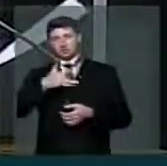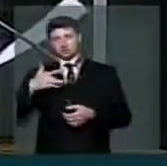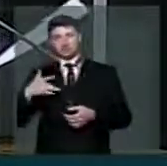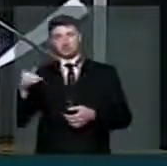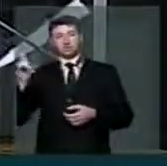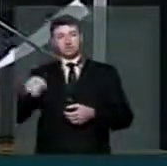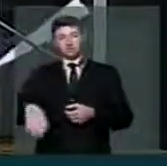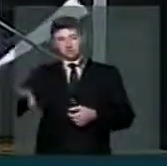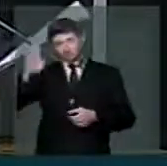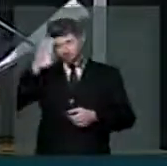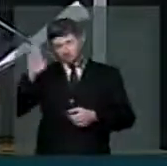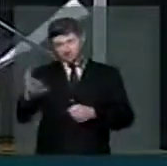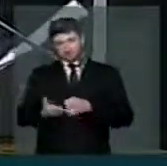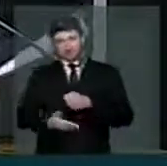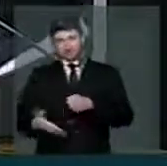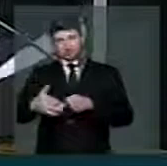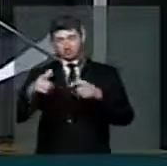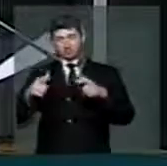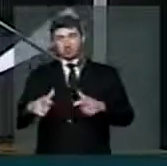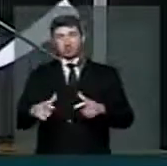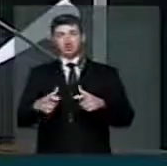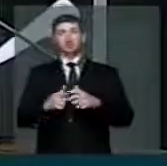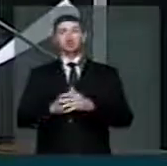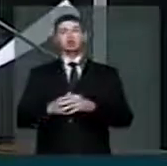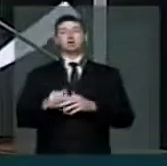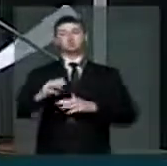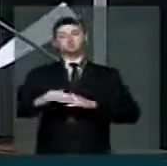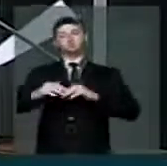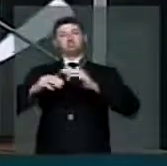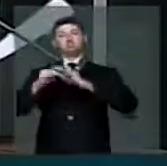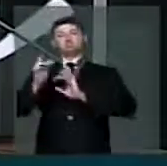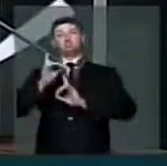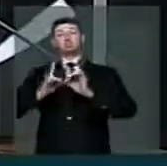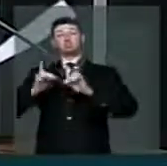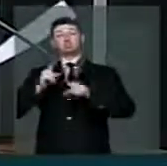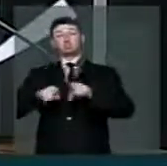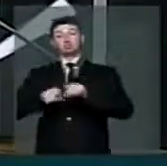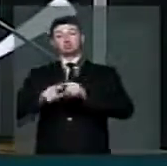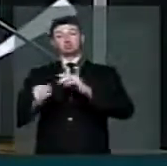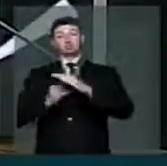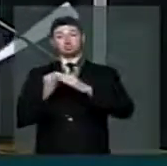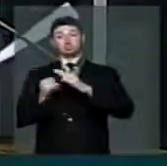como seu principal espaço de construção e o diálogo com as